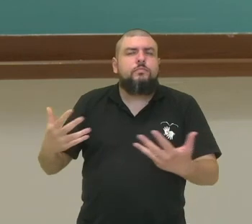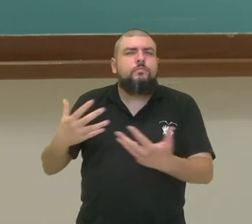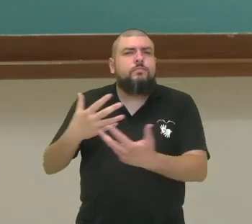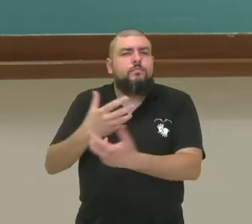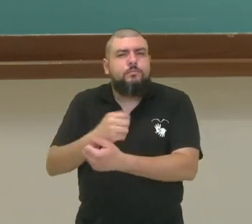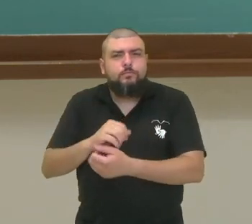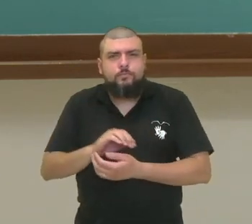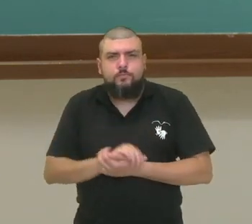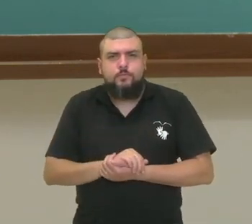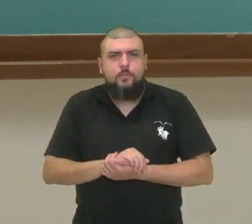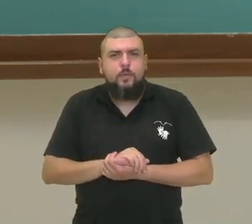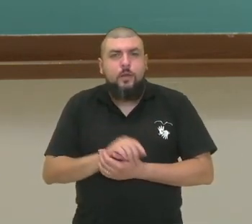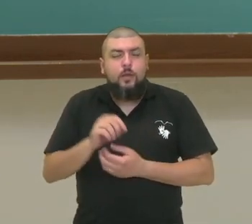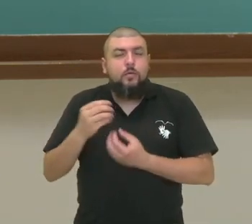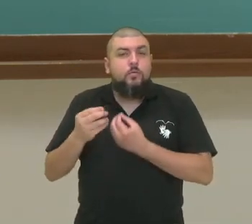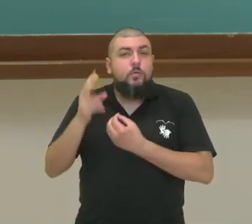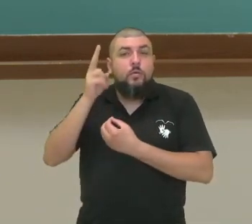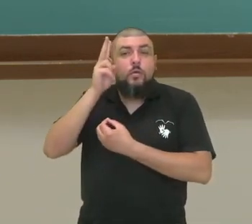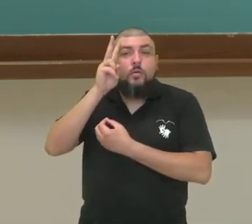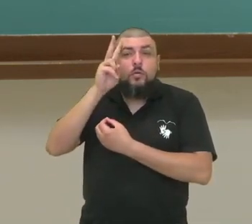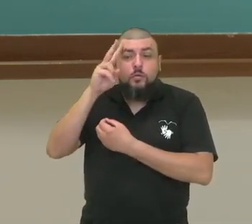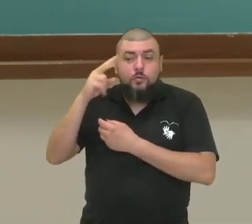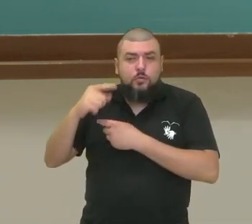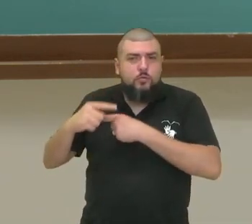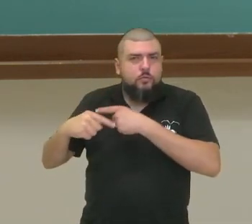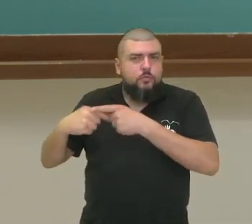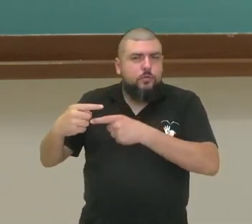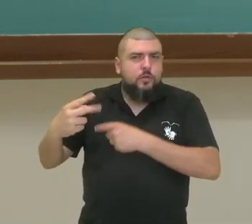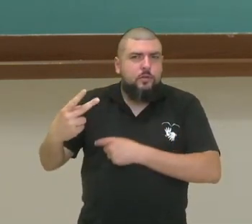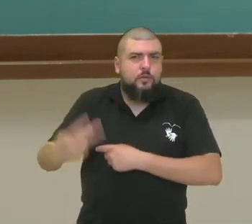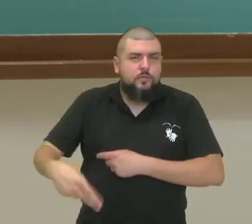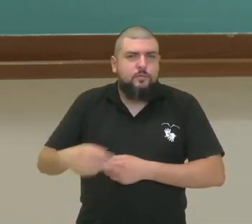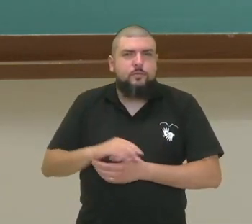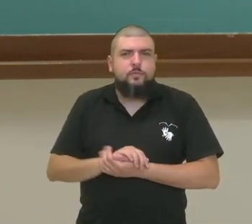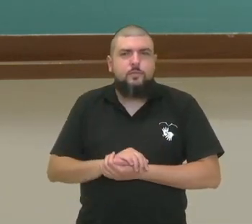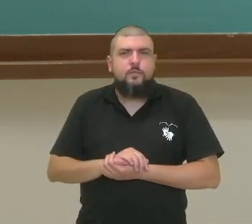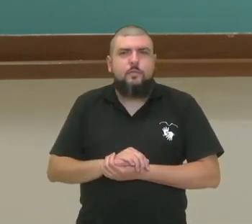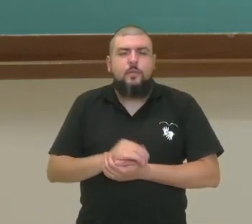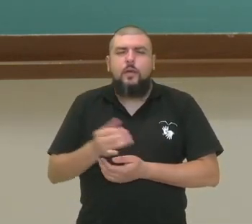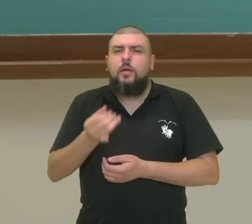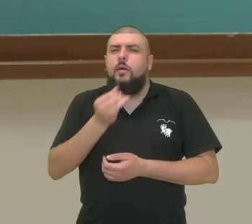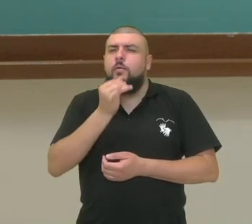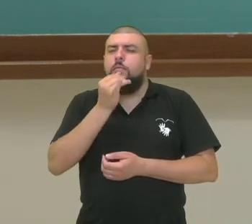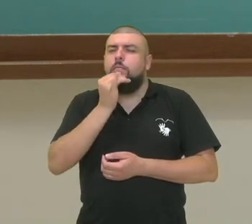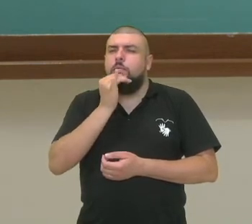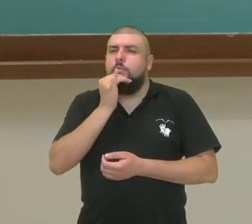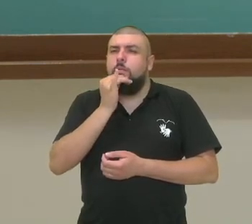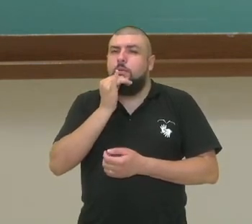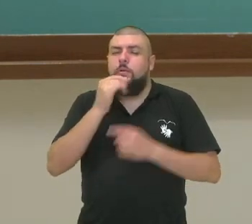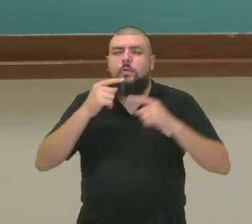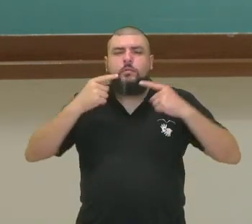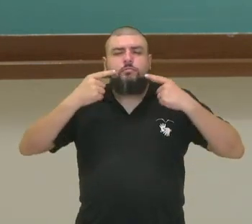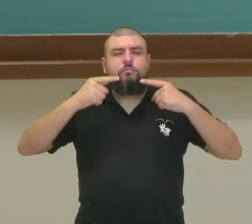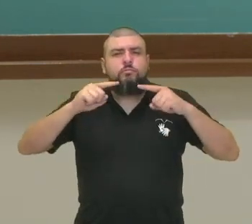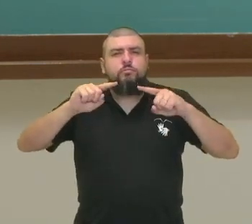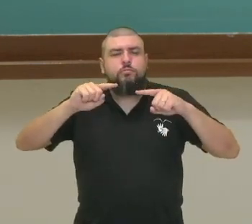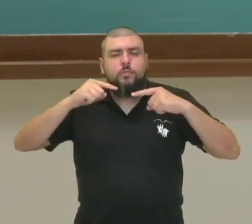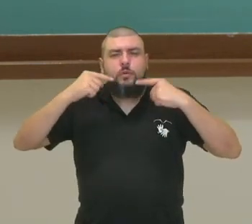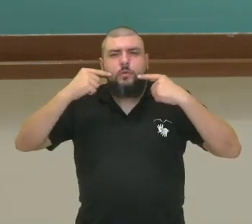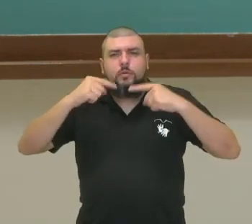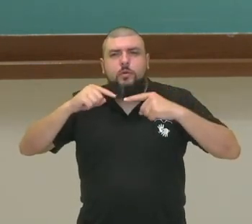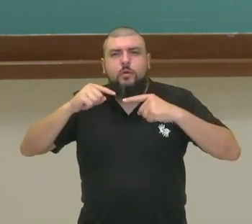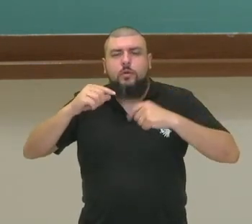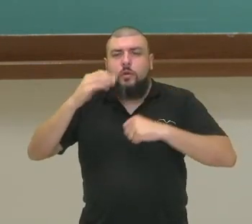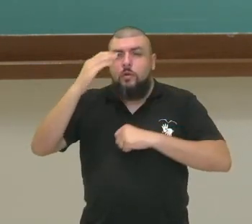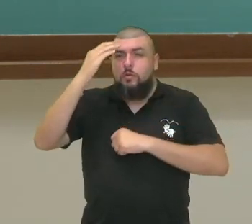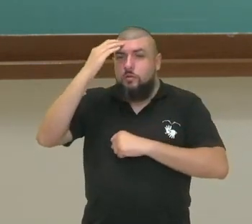daquele município, à história daquele município. Vamos ver como exemplo o hino de Curitiba. Se você quiser ouvir este hino,